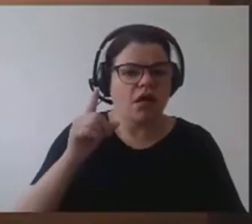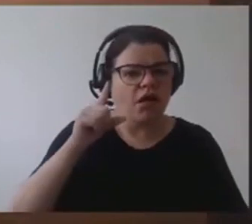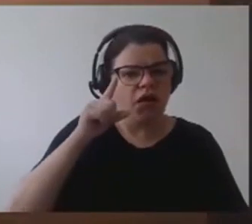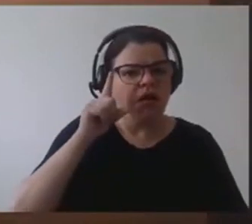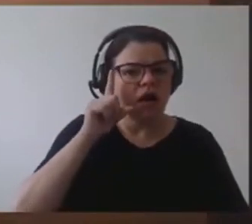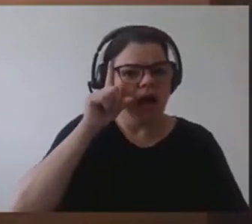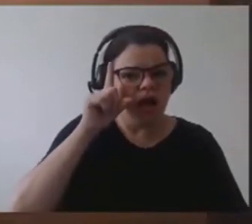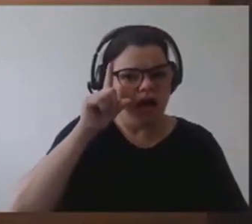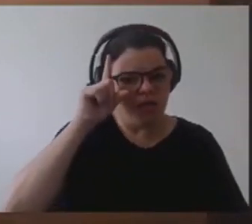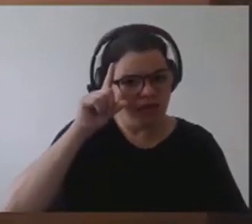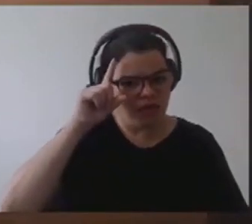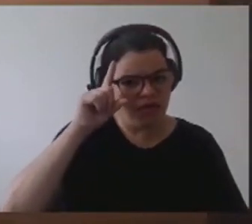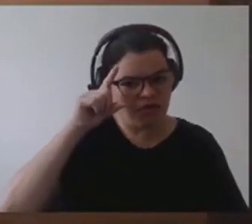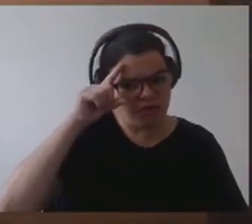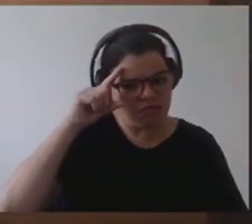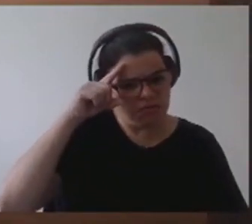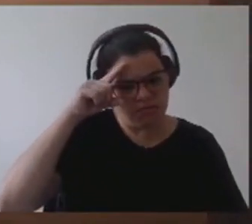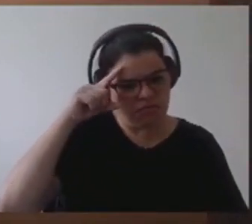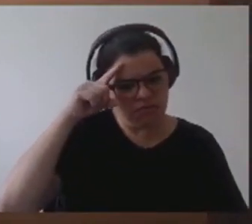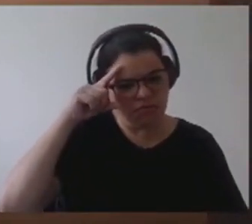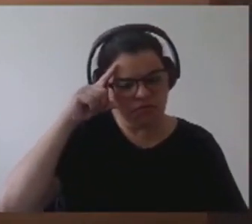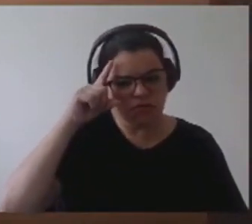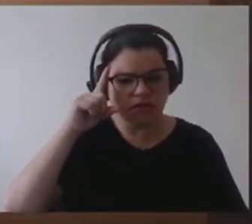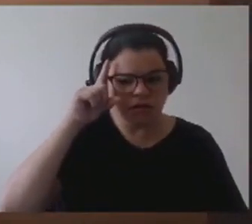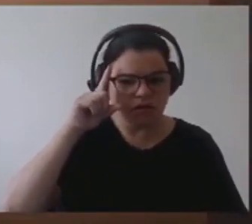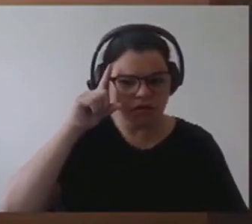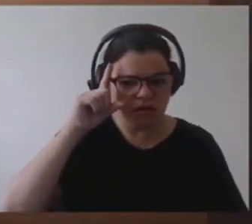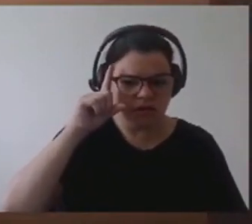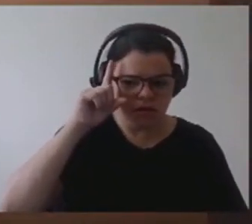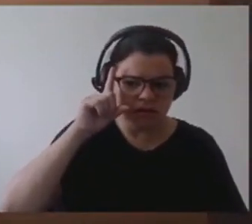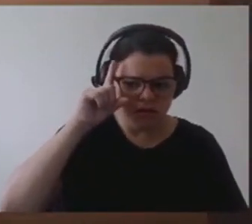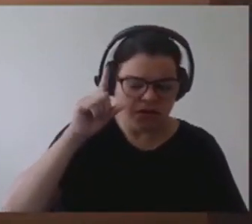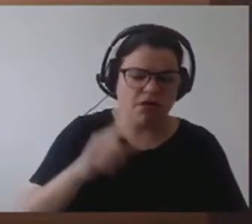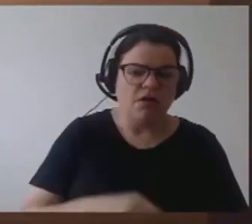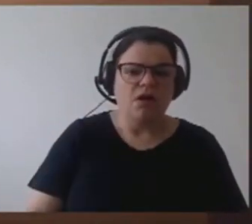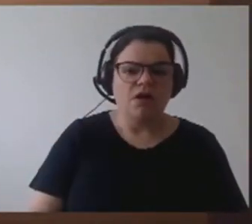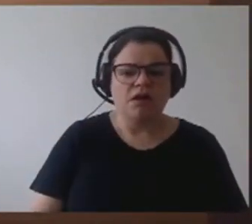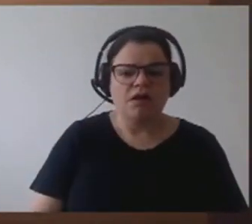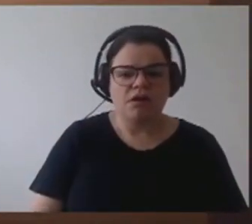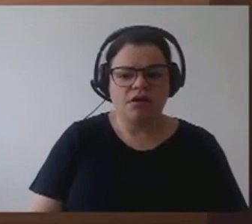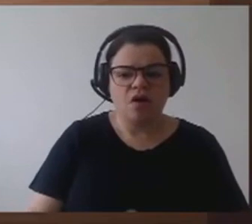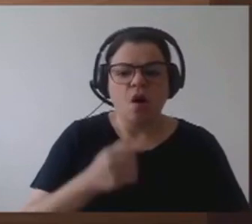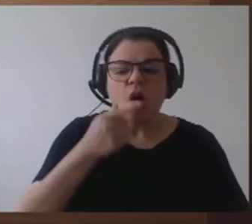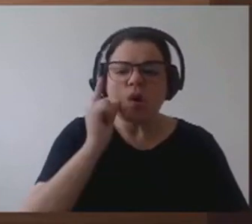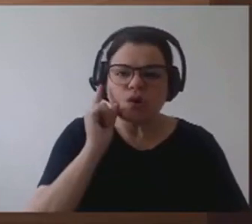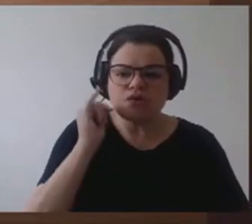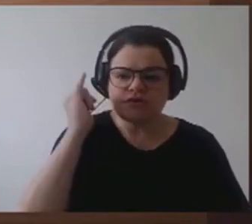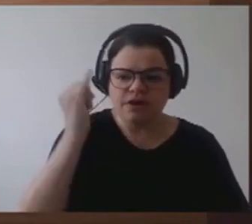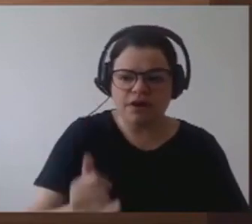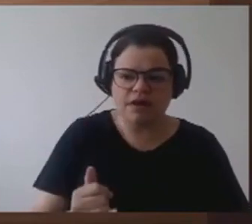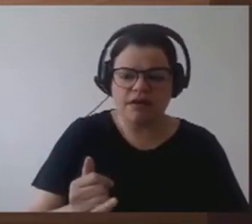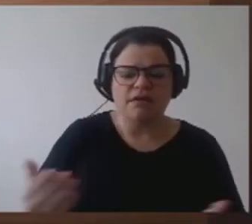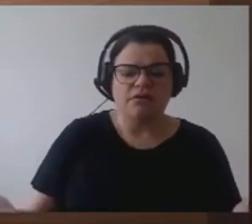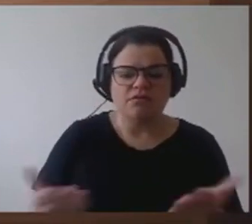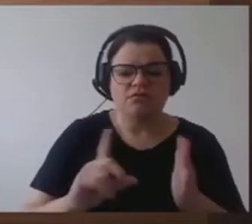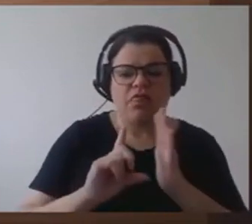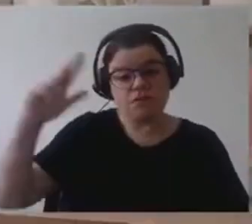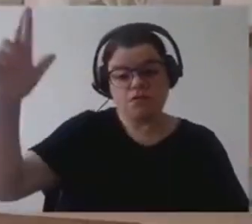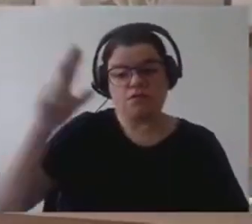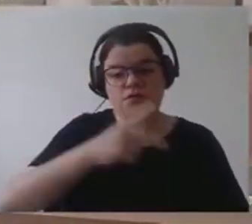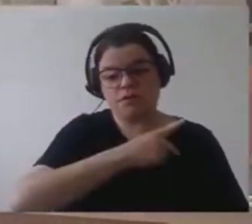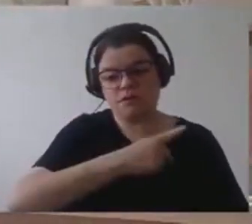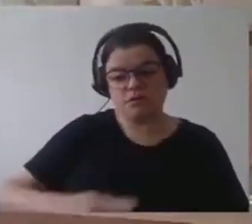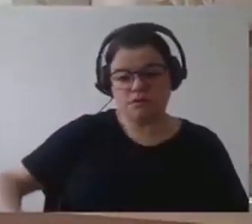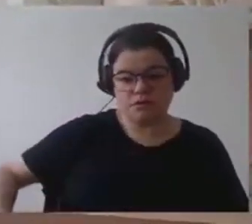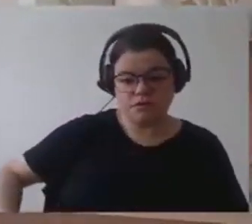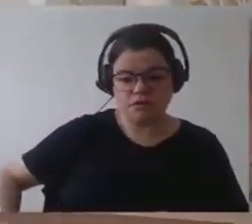Borges com a palavra é que eu falei ontem então ele tem preferência mesmo chegando atrasado na sessão